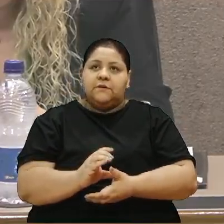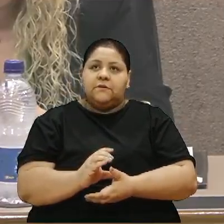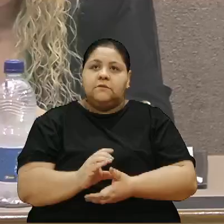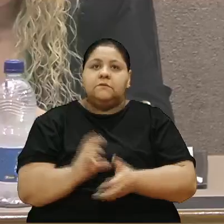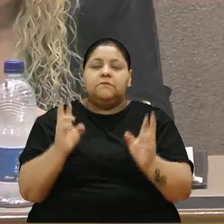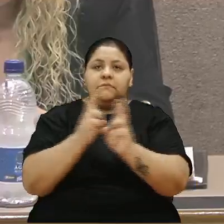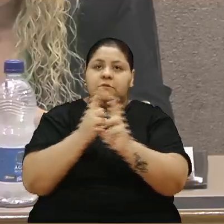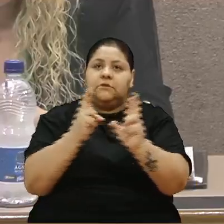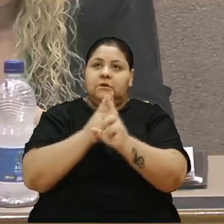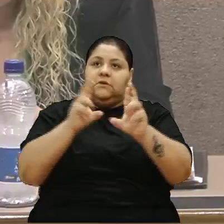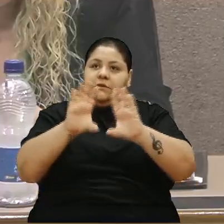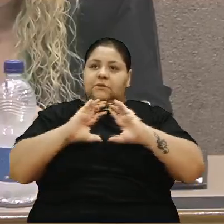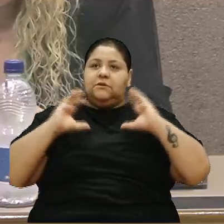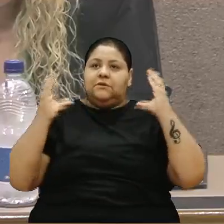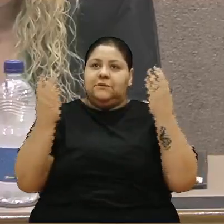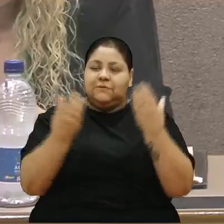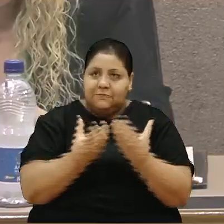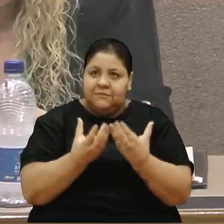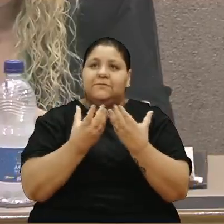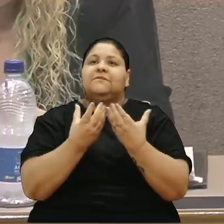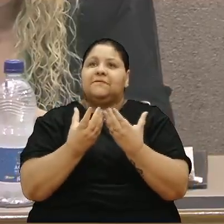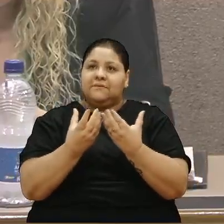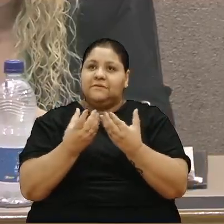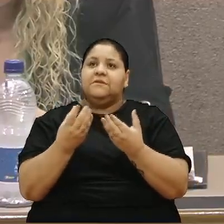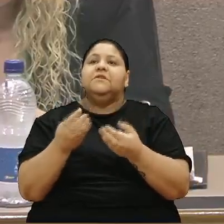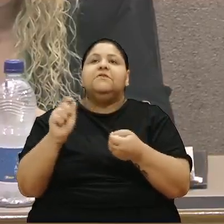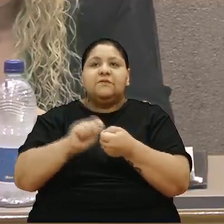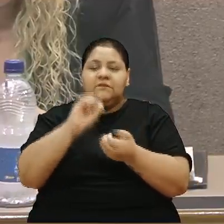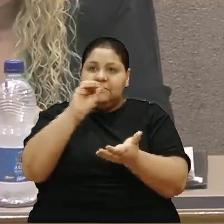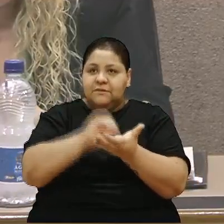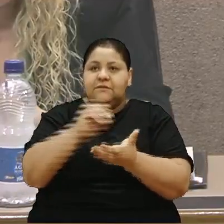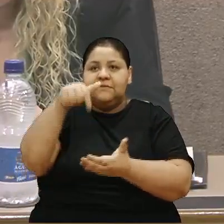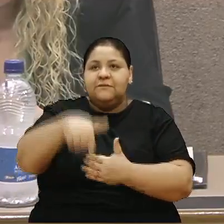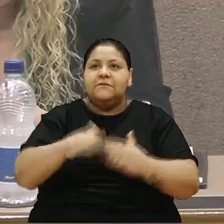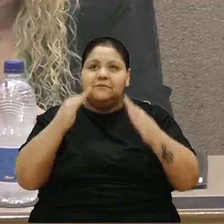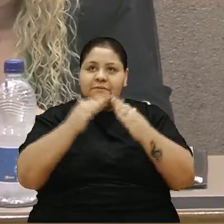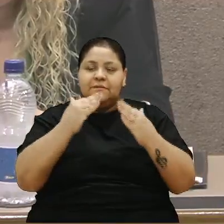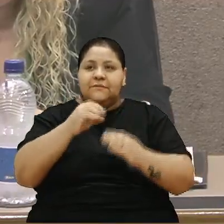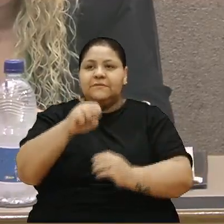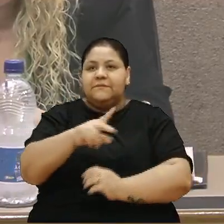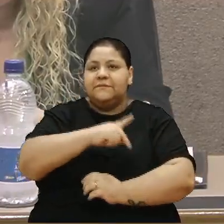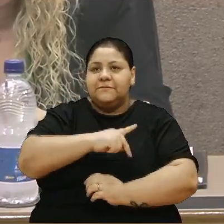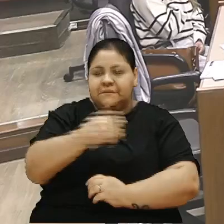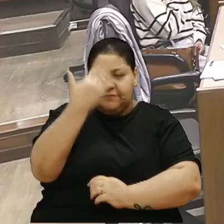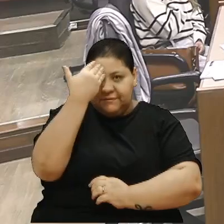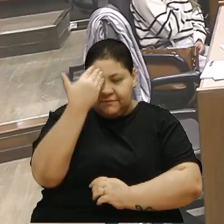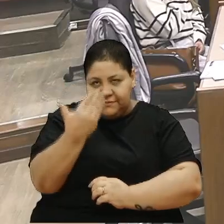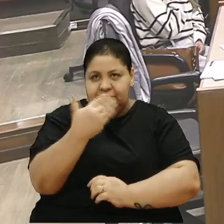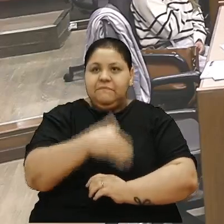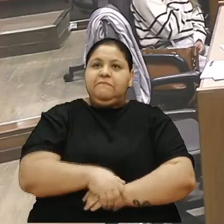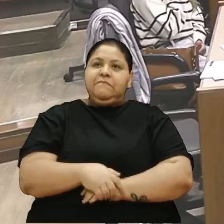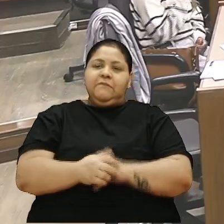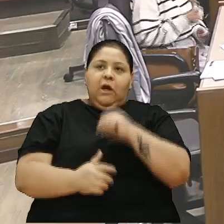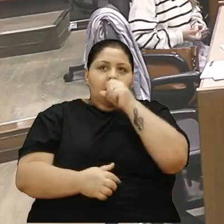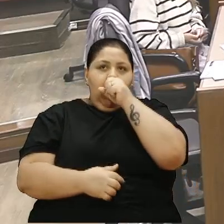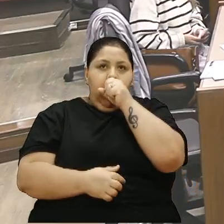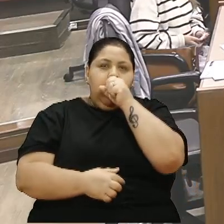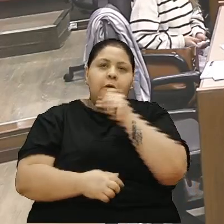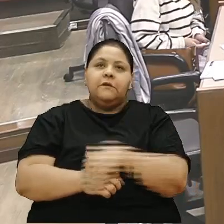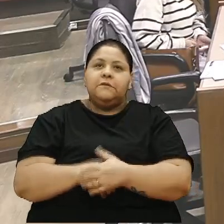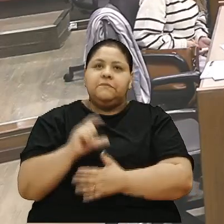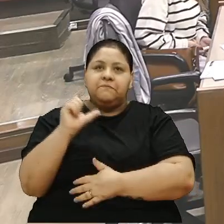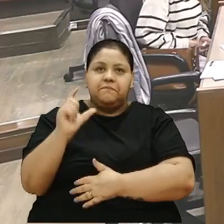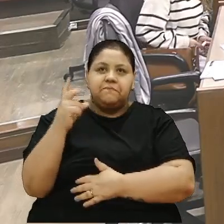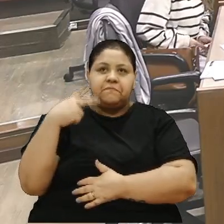das relações comunitárias, Ed Eloy Frisso, que faz falta certamente também nessa casa. Era isso, senhor presidente, nobres colegas vereadores. Obrigado, vereador Cristiano. Com a